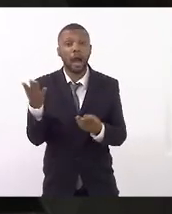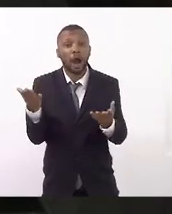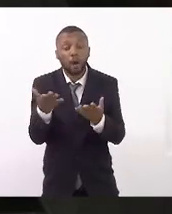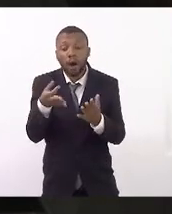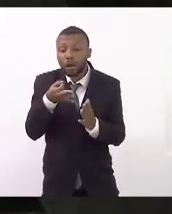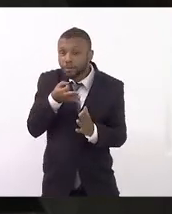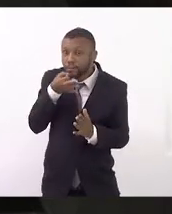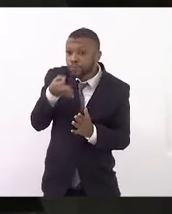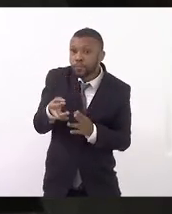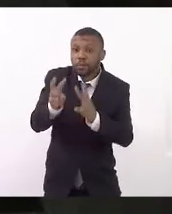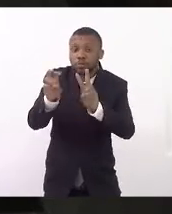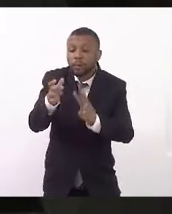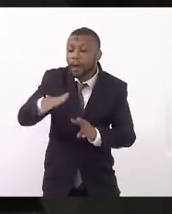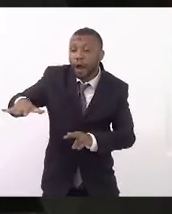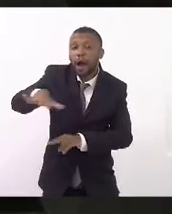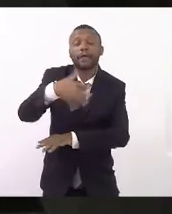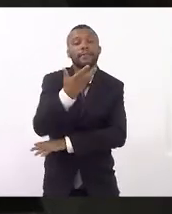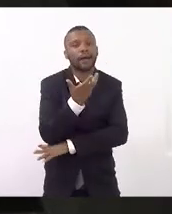da sustentabilidade.